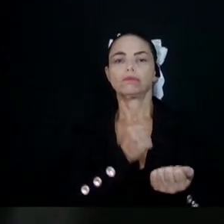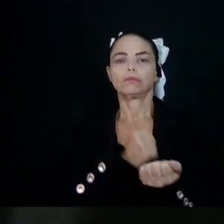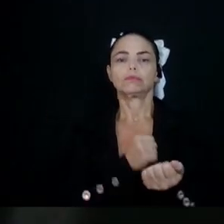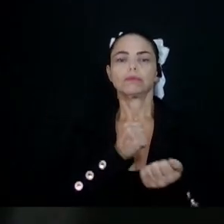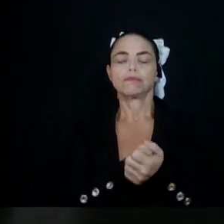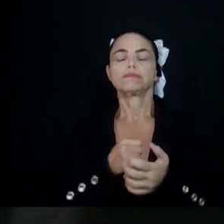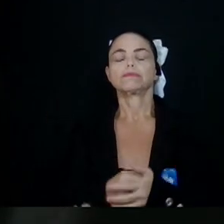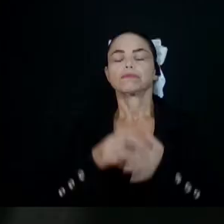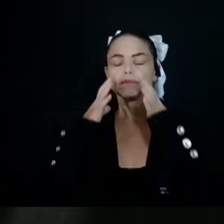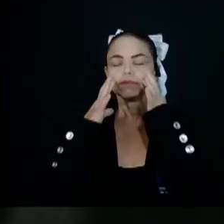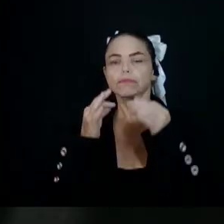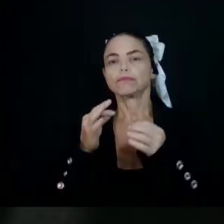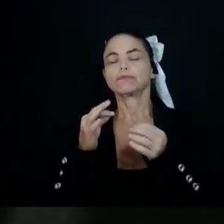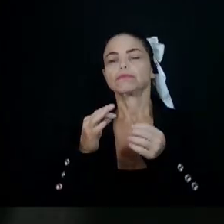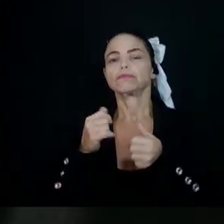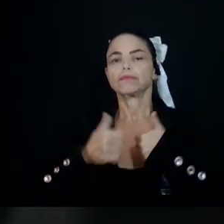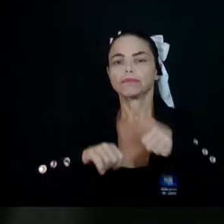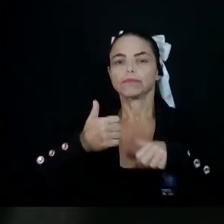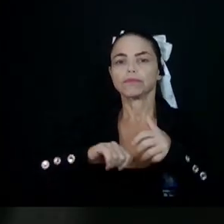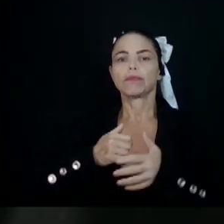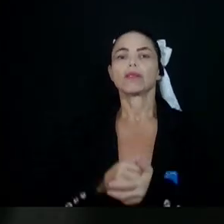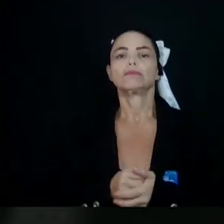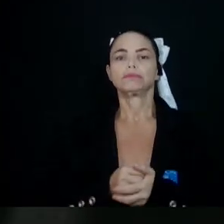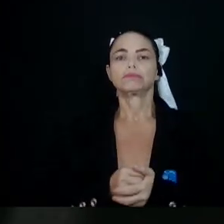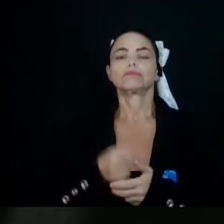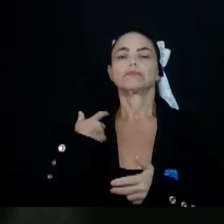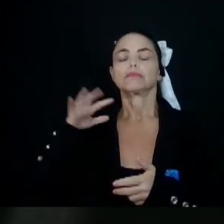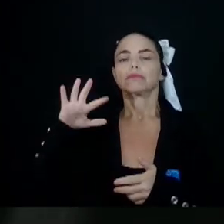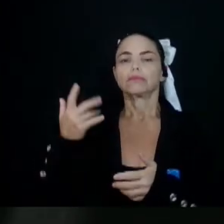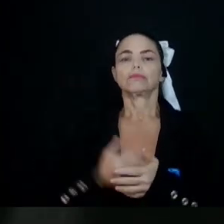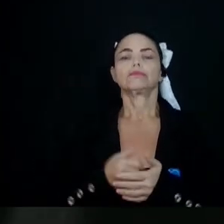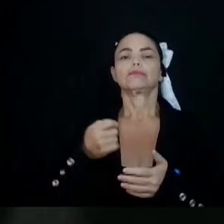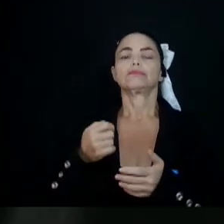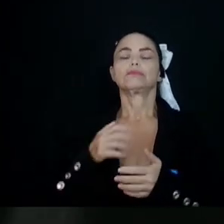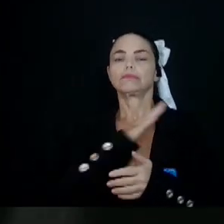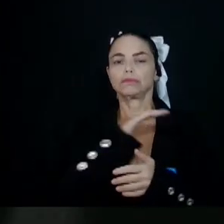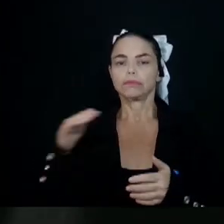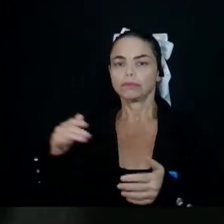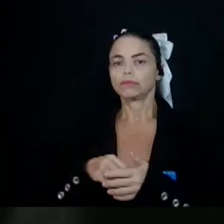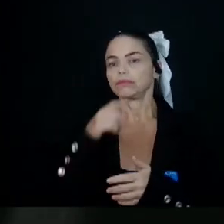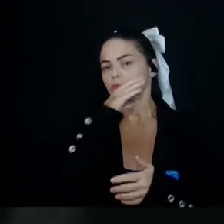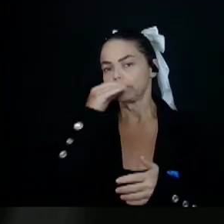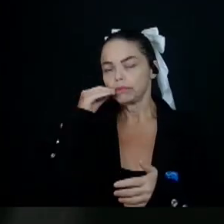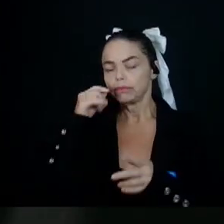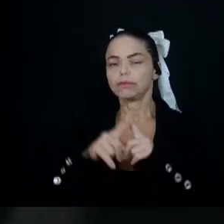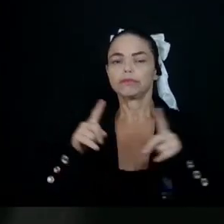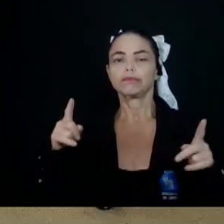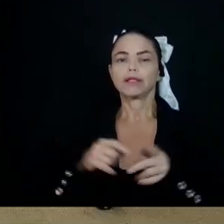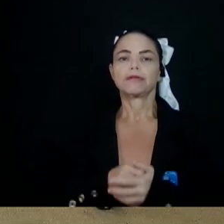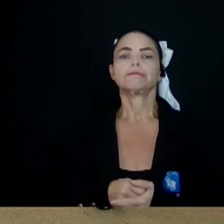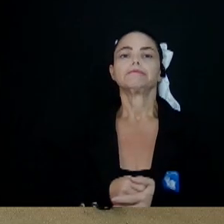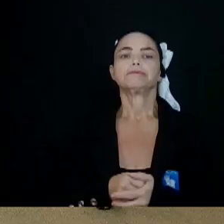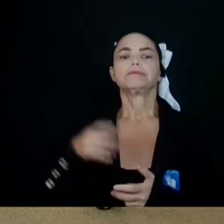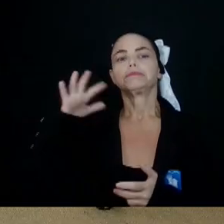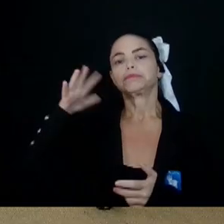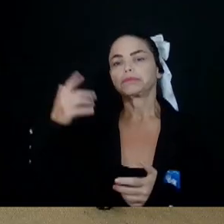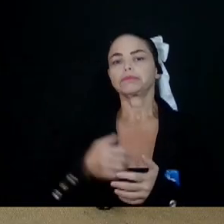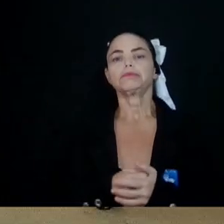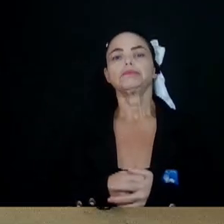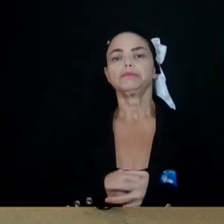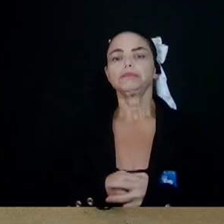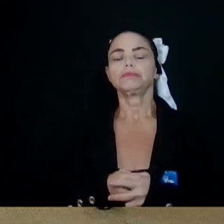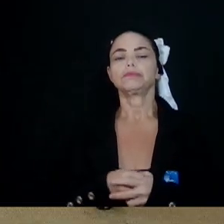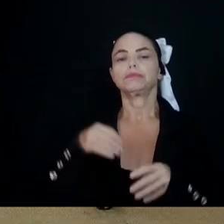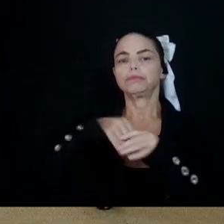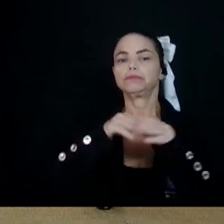para analisar, é um ciclo de dependência que está acontecendo com as crianças e os adolescentes, mas isso acontece lá dentro